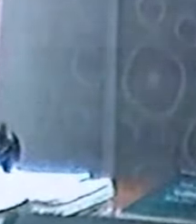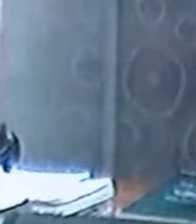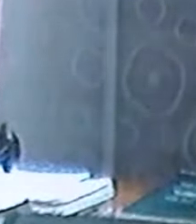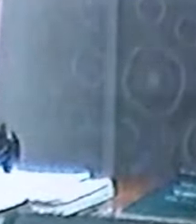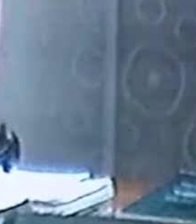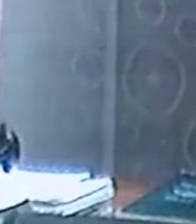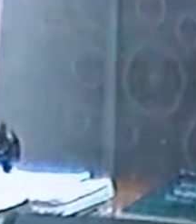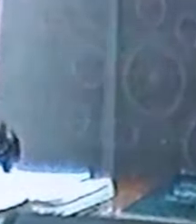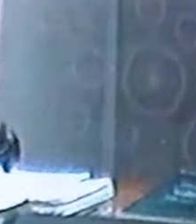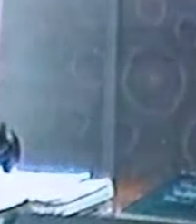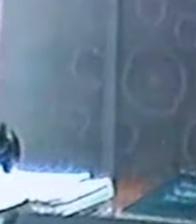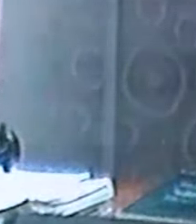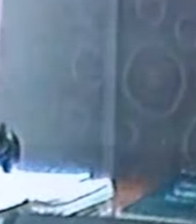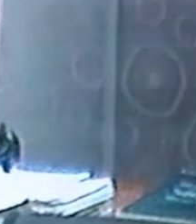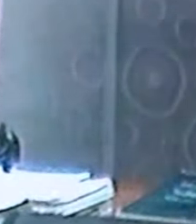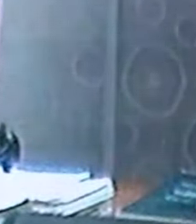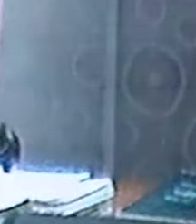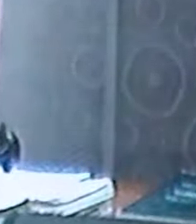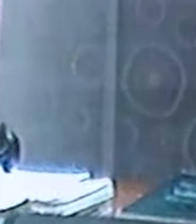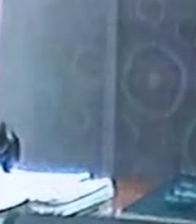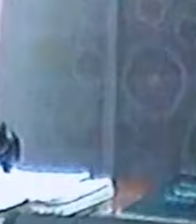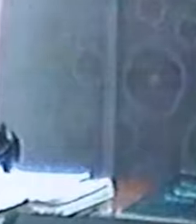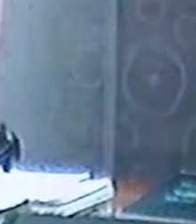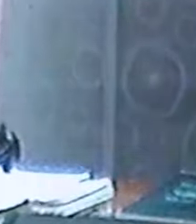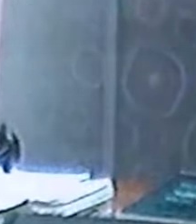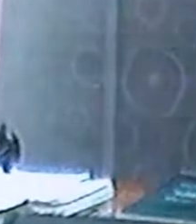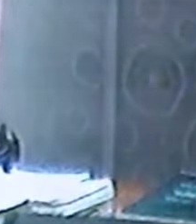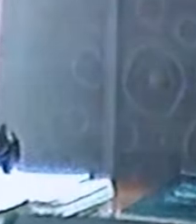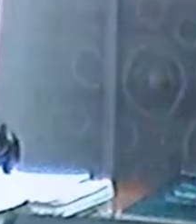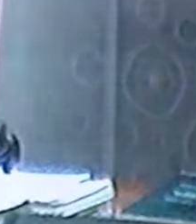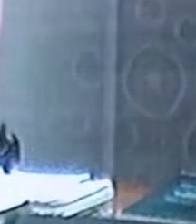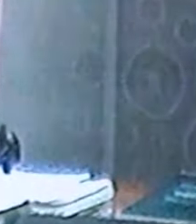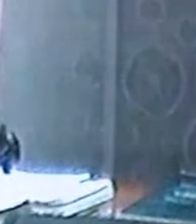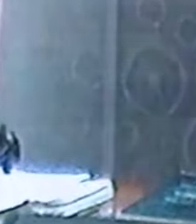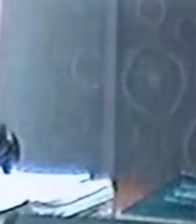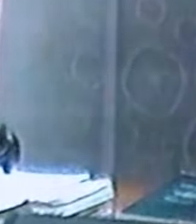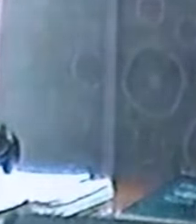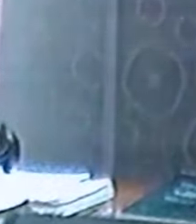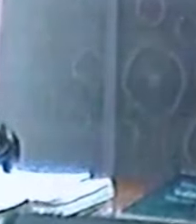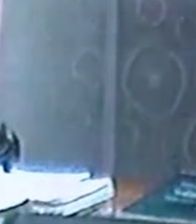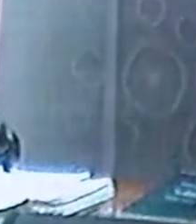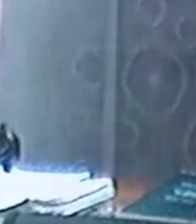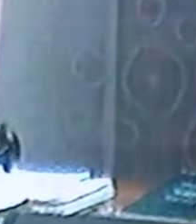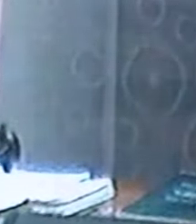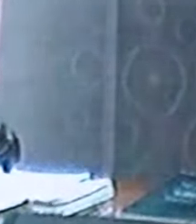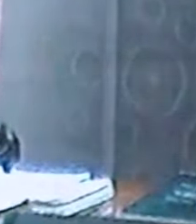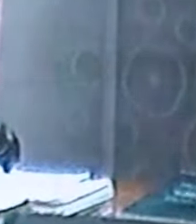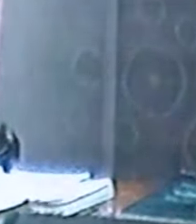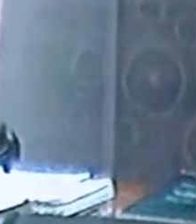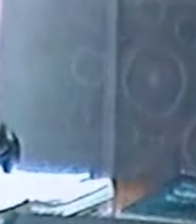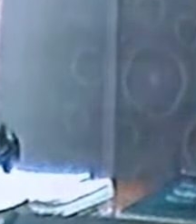Agora, doação. Ao tem tanta doação, ser né? Qualquer entidade, não é a tua fone, ou São, mas